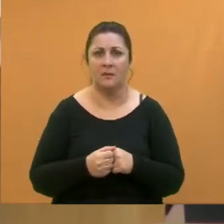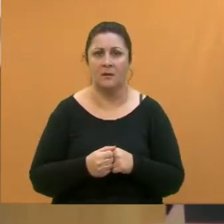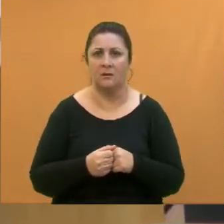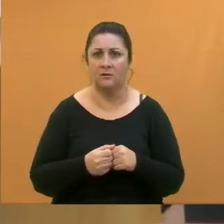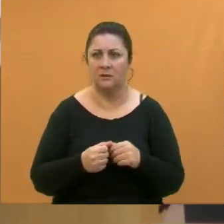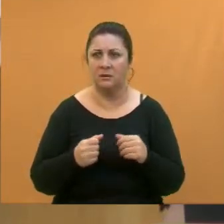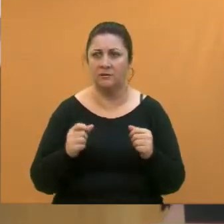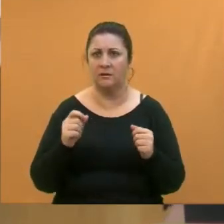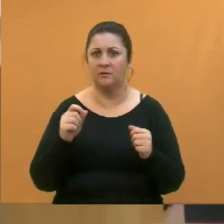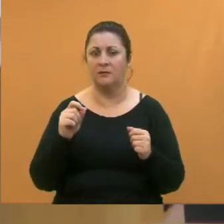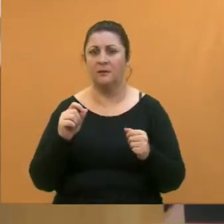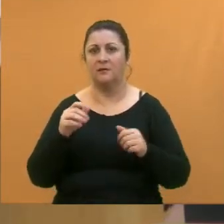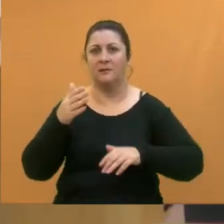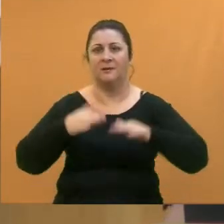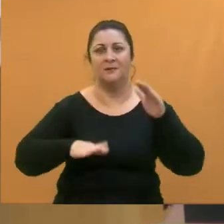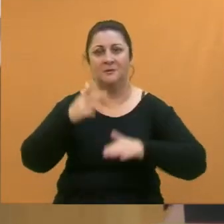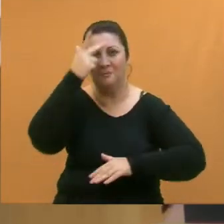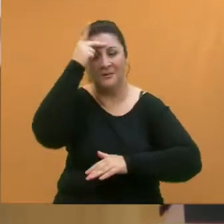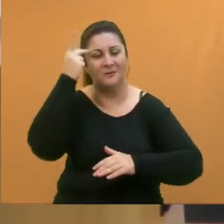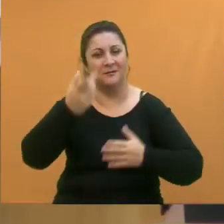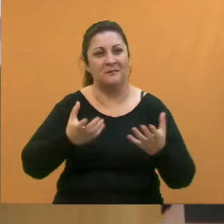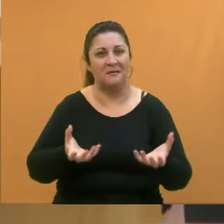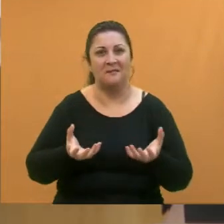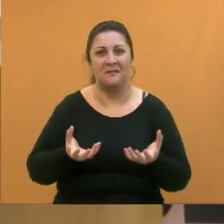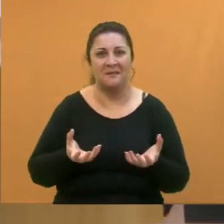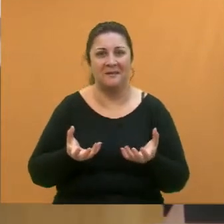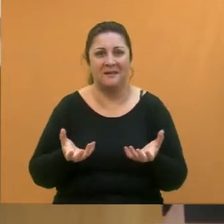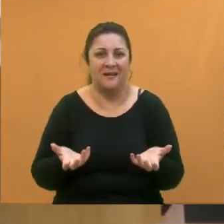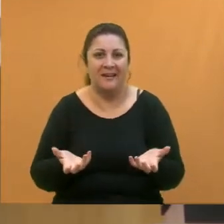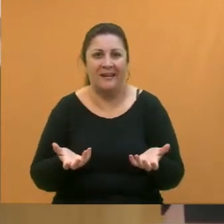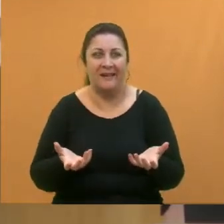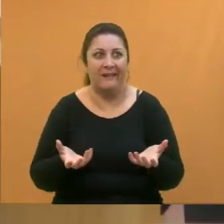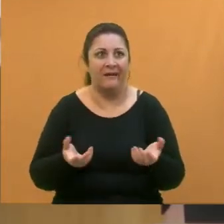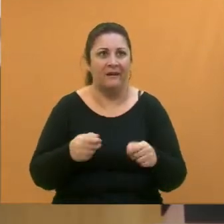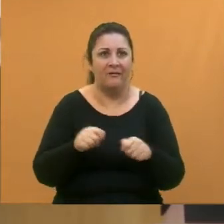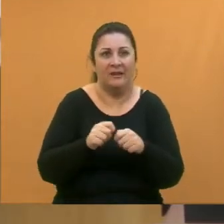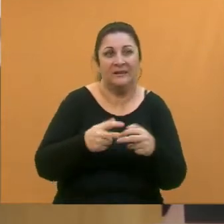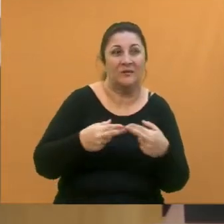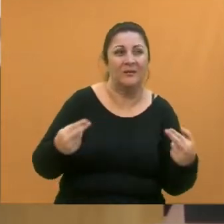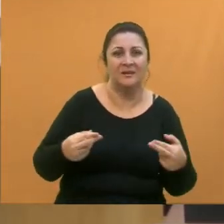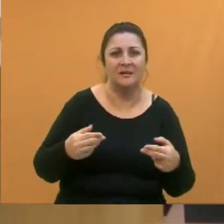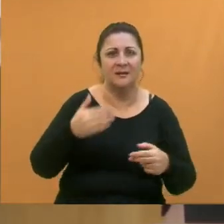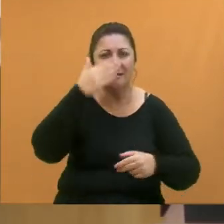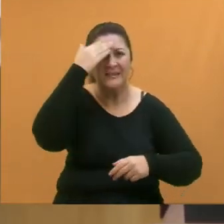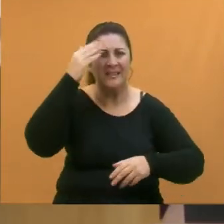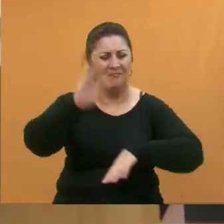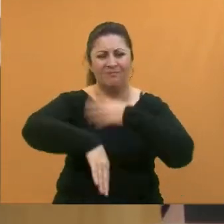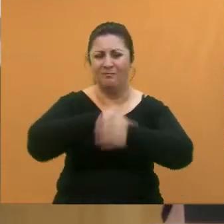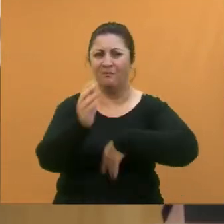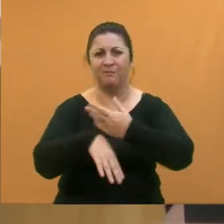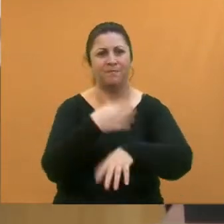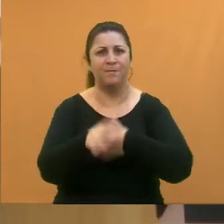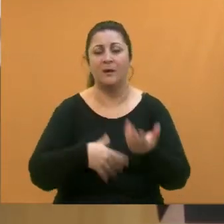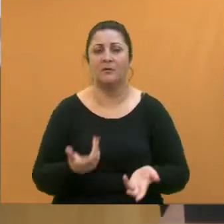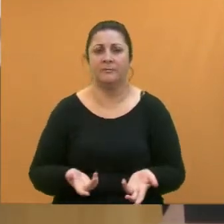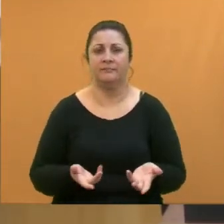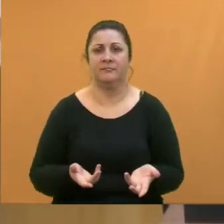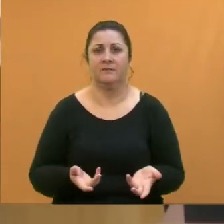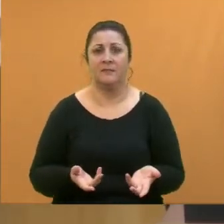eu acho que às vezes as pessoas querem fazer tanto e se esquecem do mecanismo, que acaba atropelando as coisas. Nós